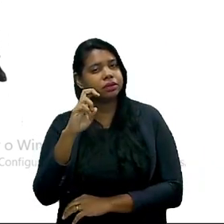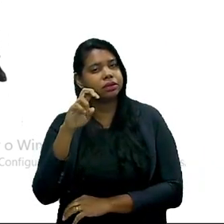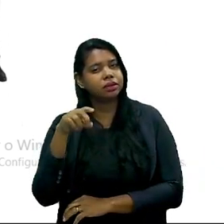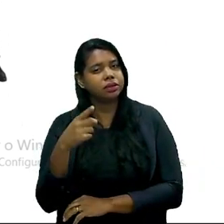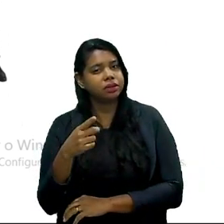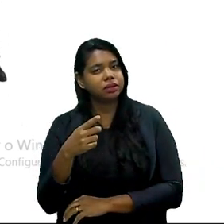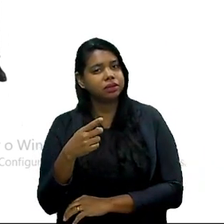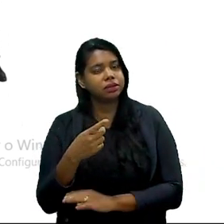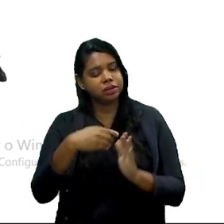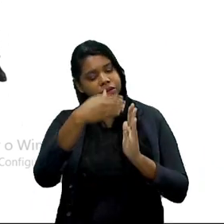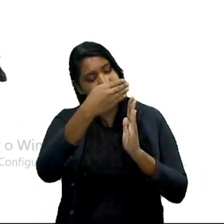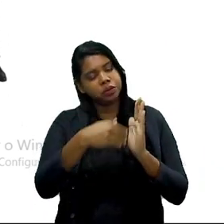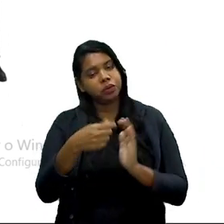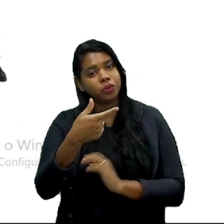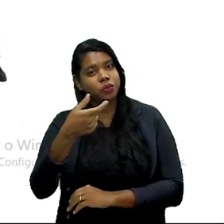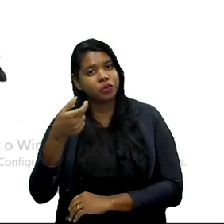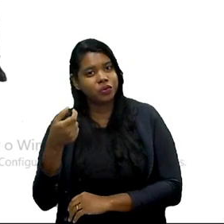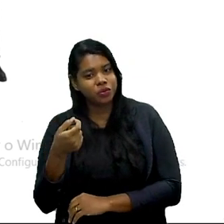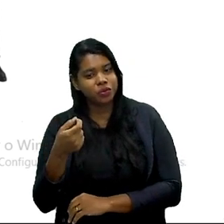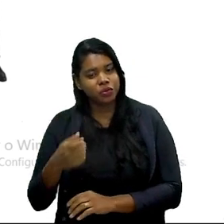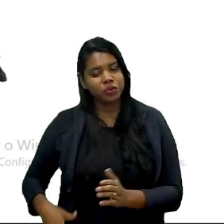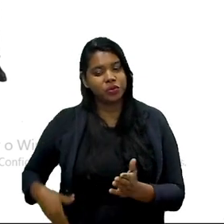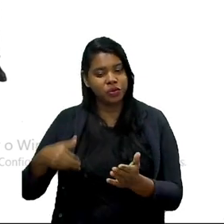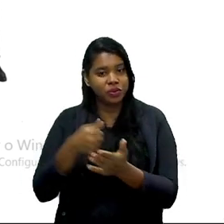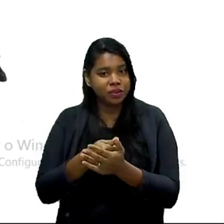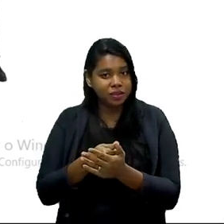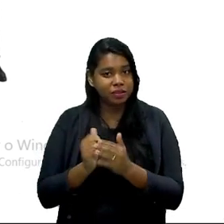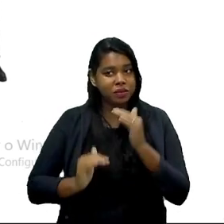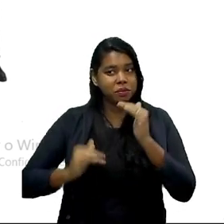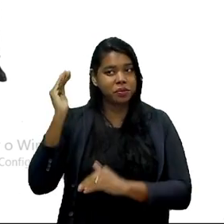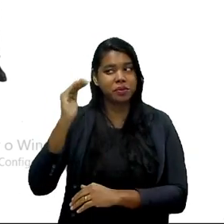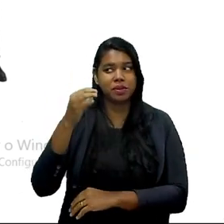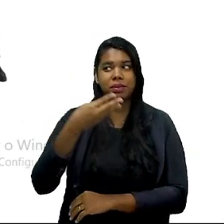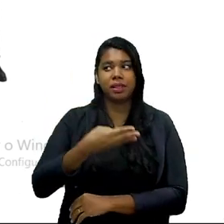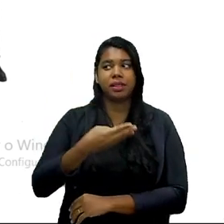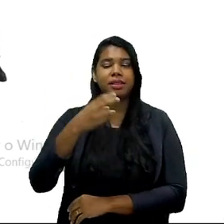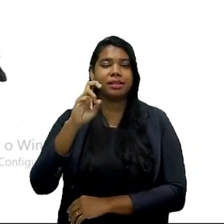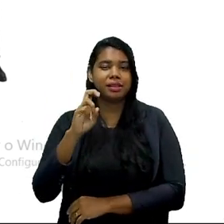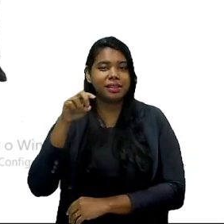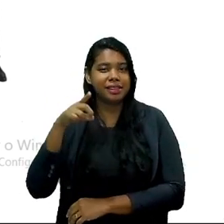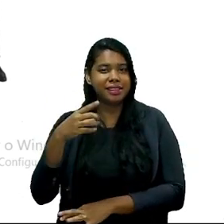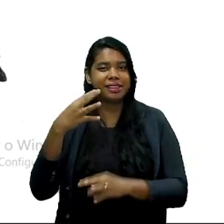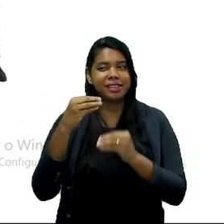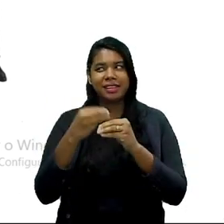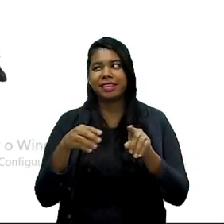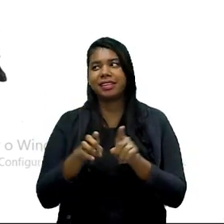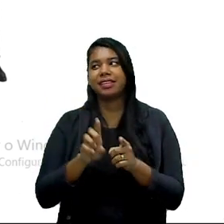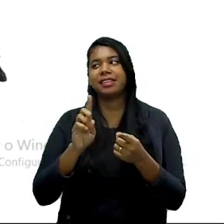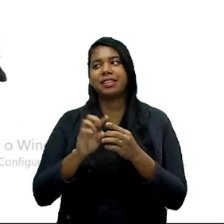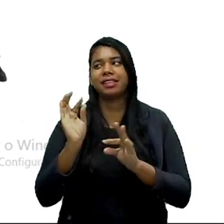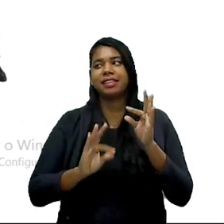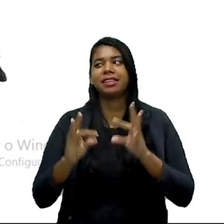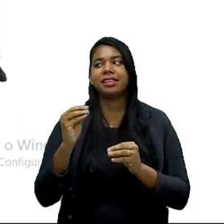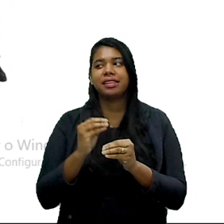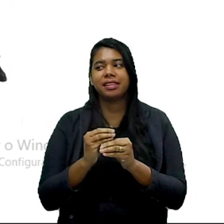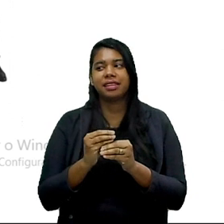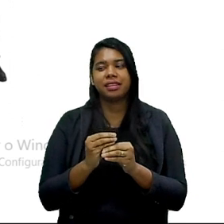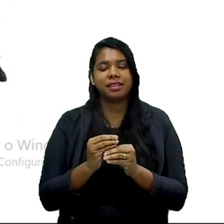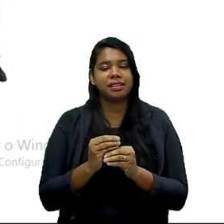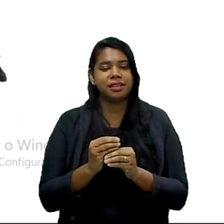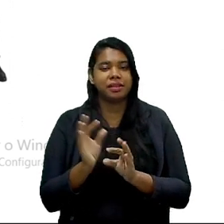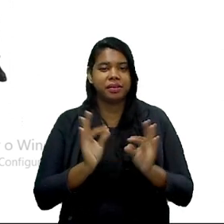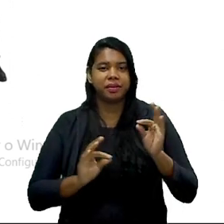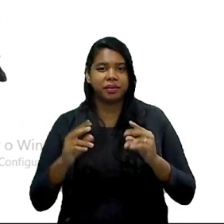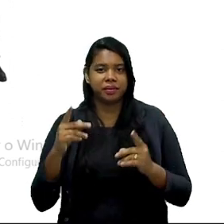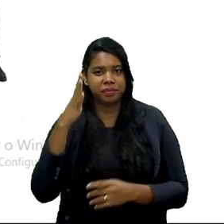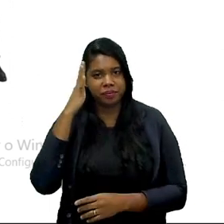da mercadoria de 20, mas ele faturou 35. Então é esse lucro que vai dar condições de cobrir os custos fixos